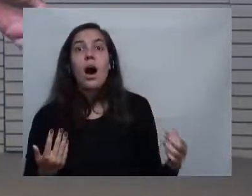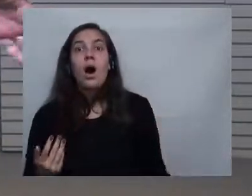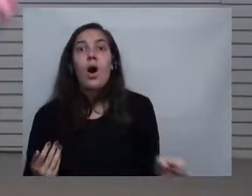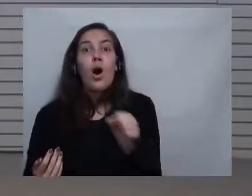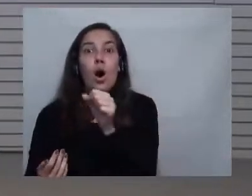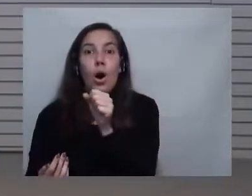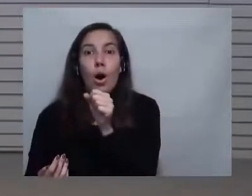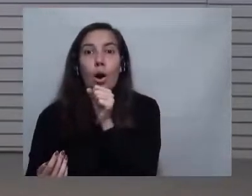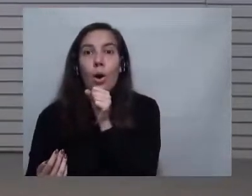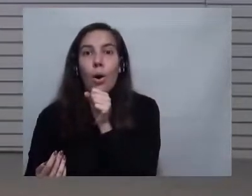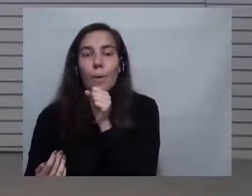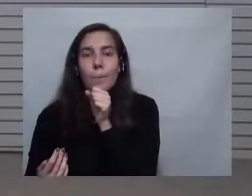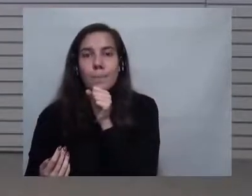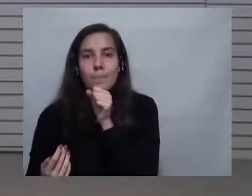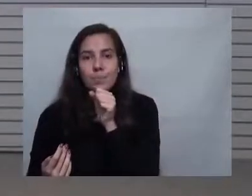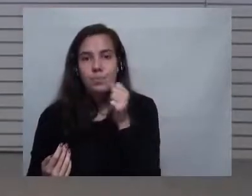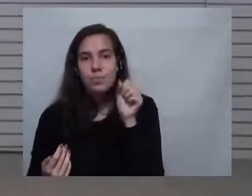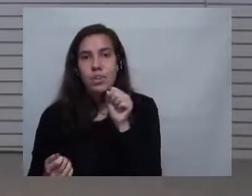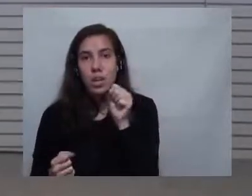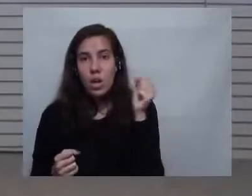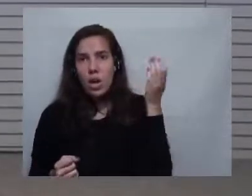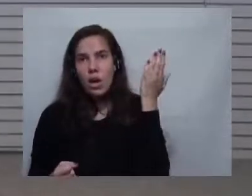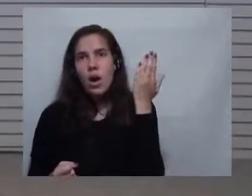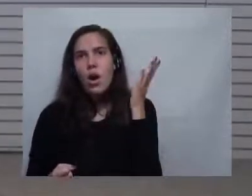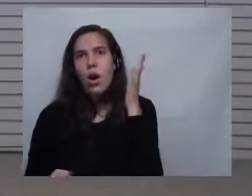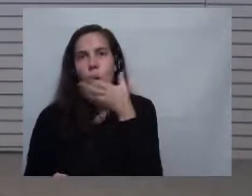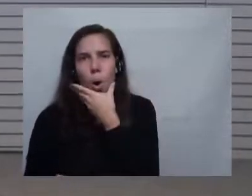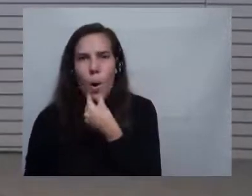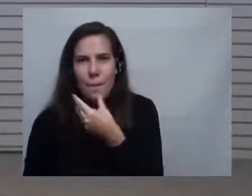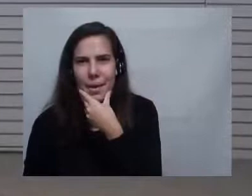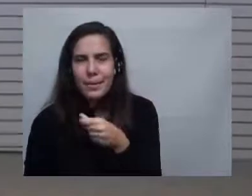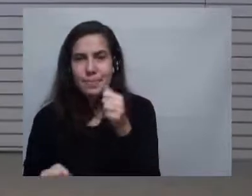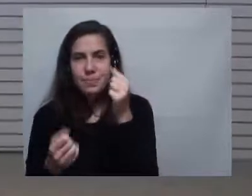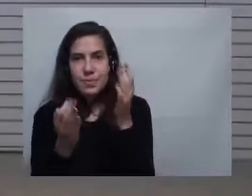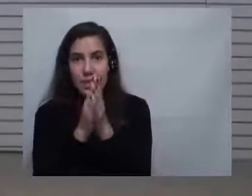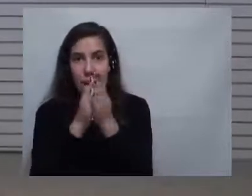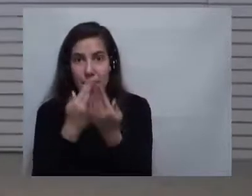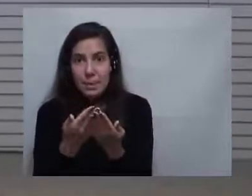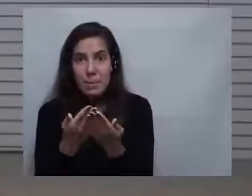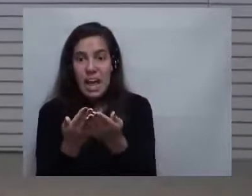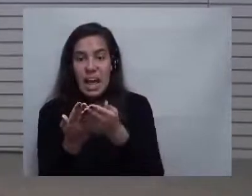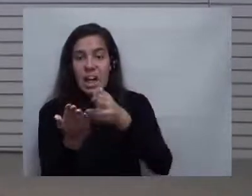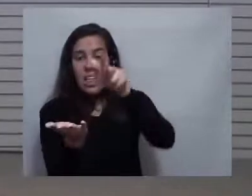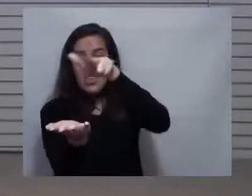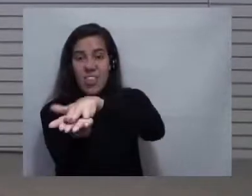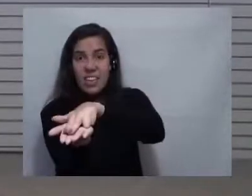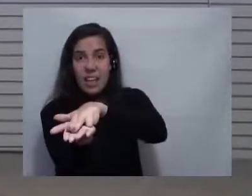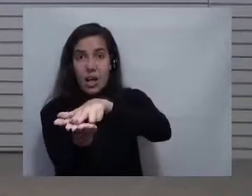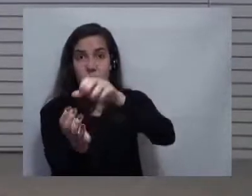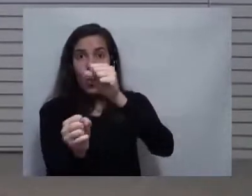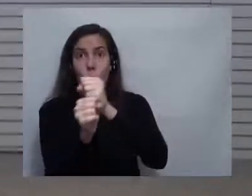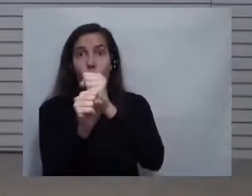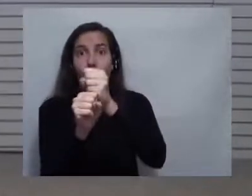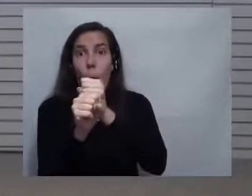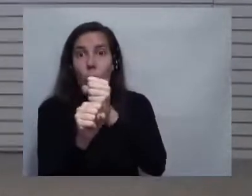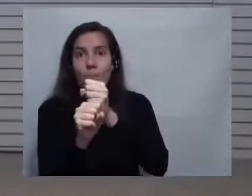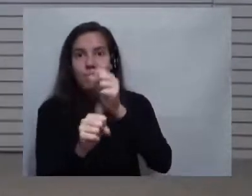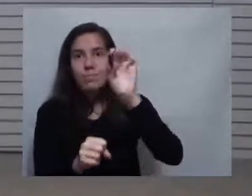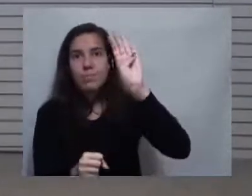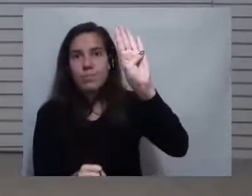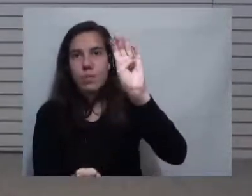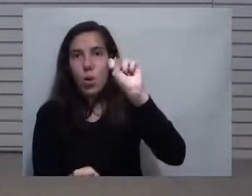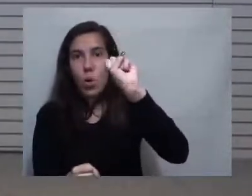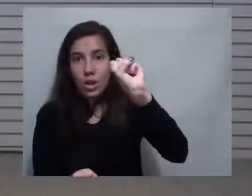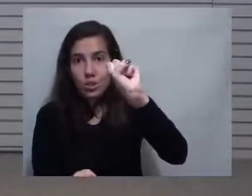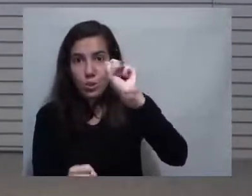mais arrastado não o senhor chega Enéias o senhor chega na sua vida e te cura e cura